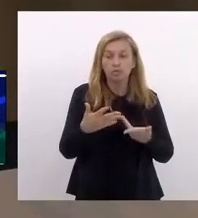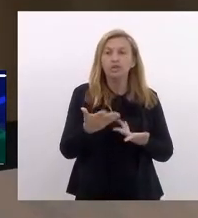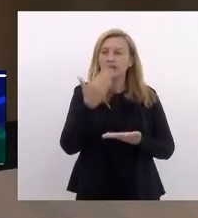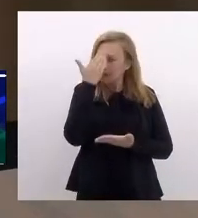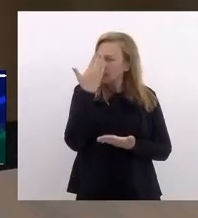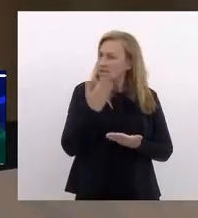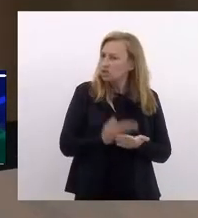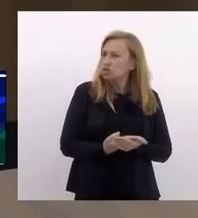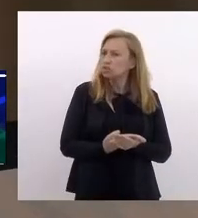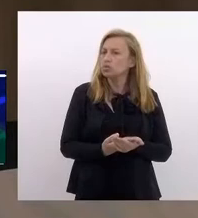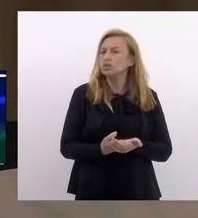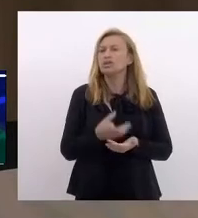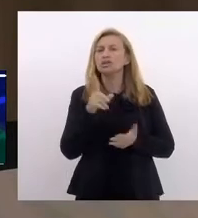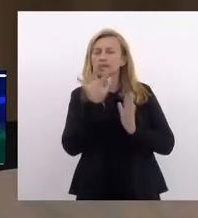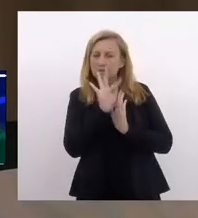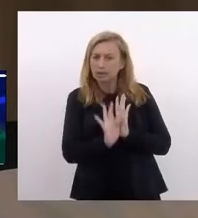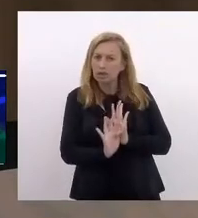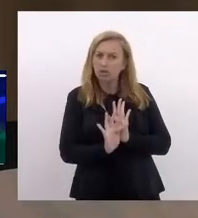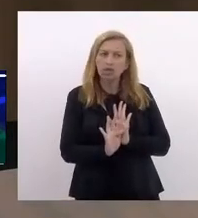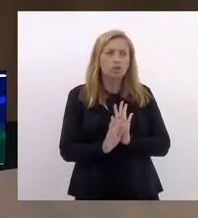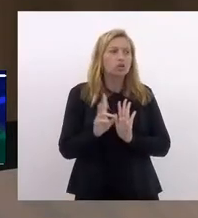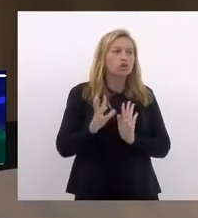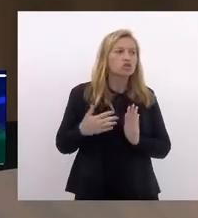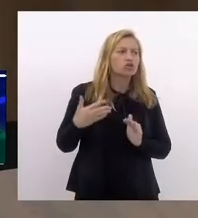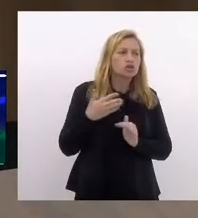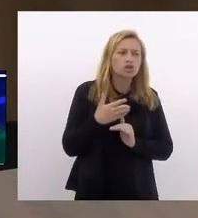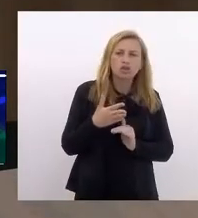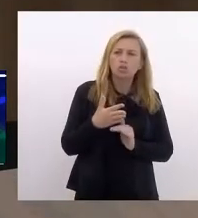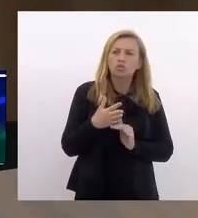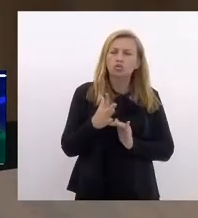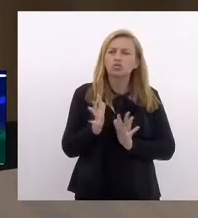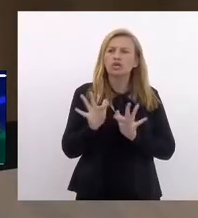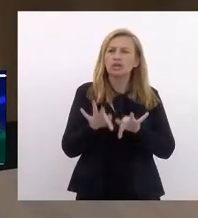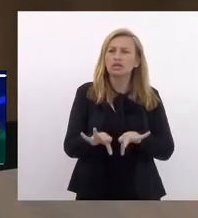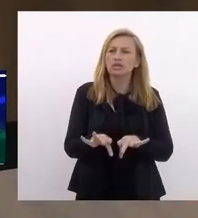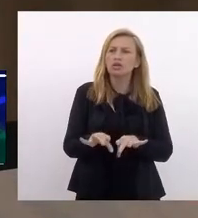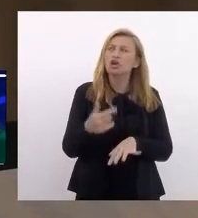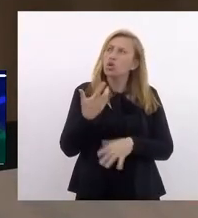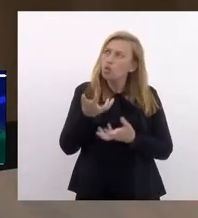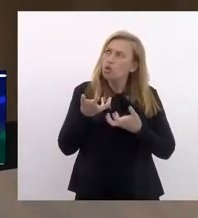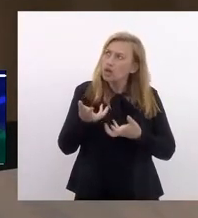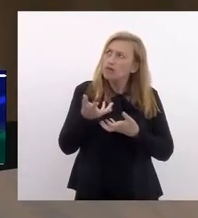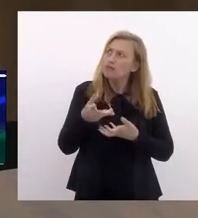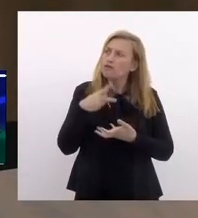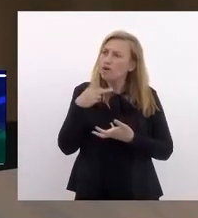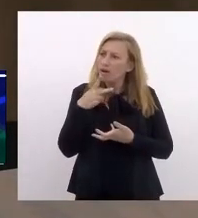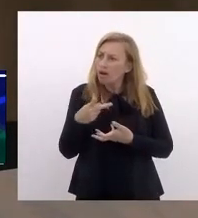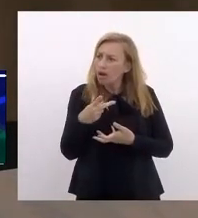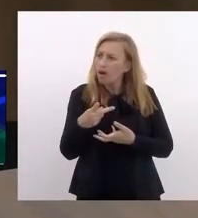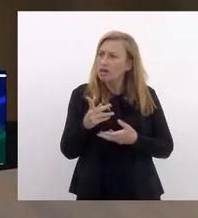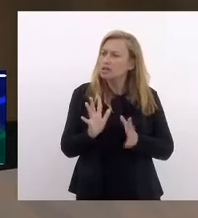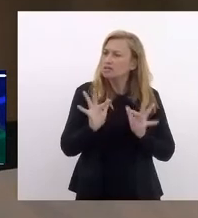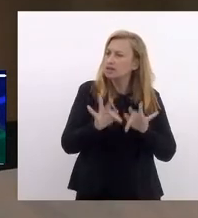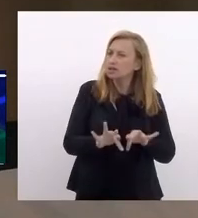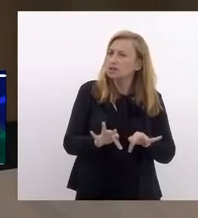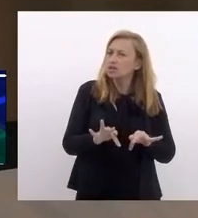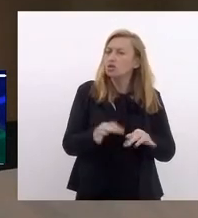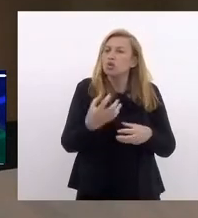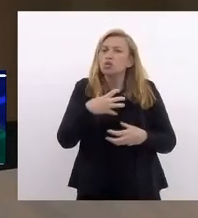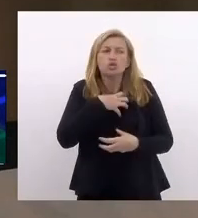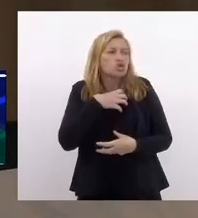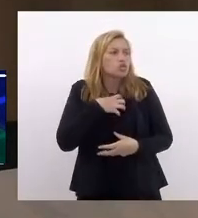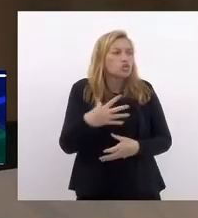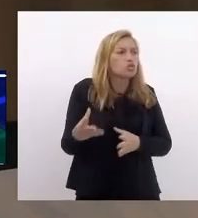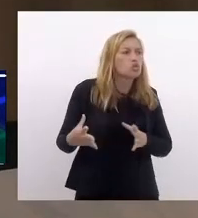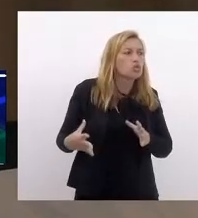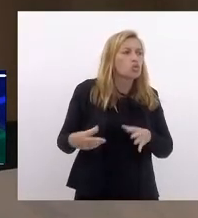que neste texto nós chegamos numa conclusão. E eu quero aqui referendar essa conclusão no sentido de que o